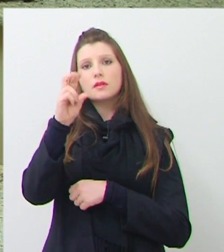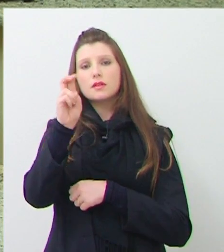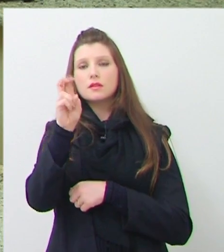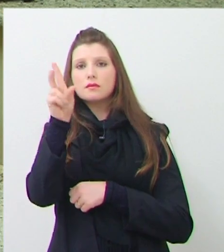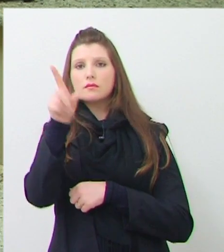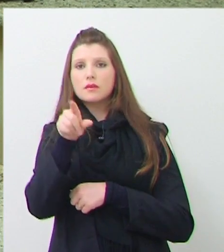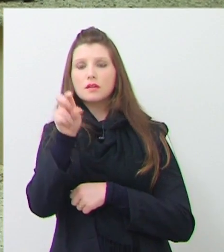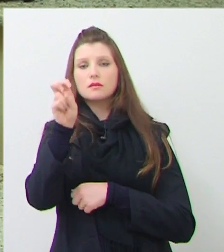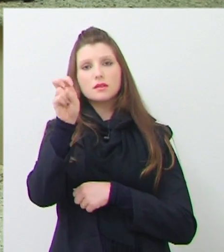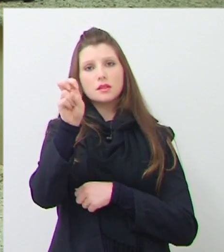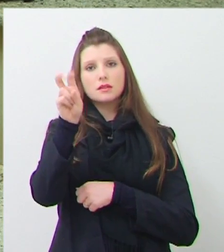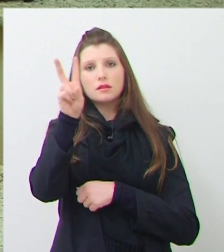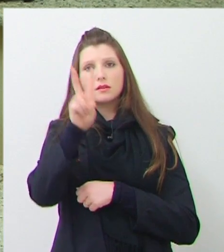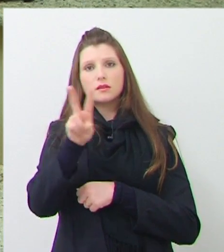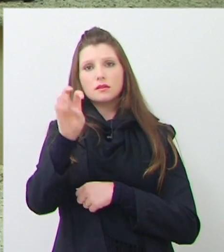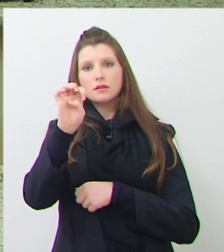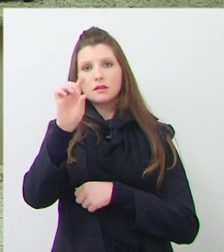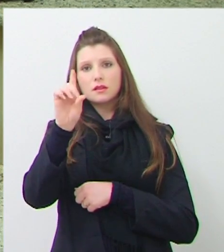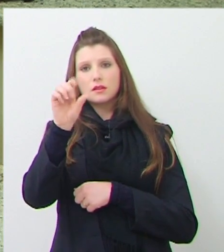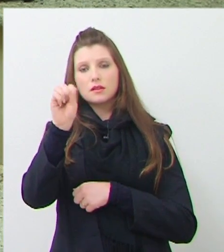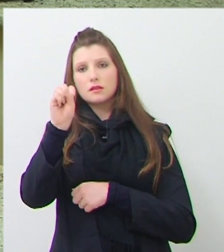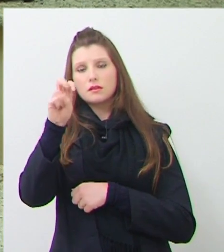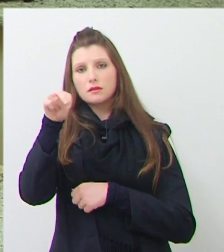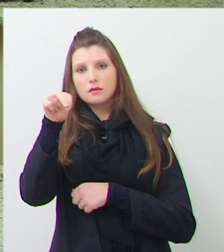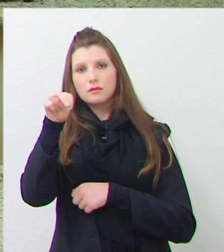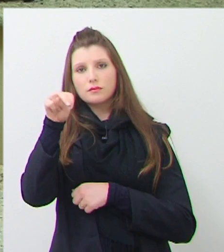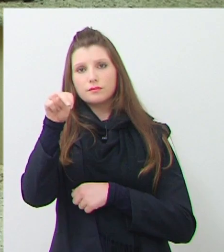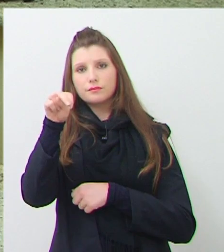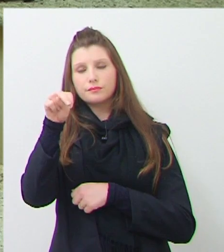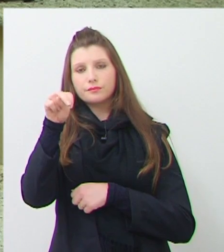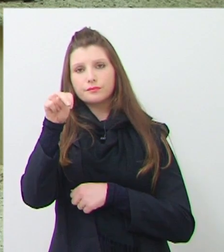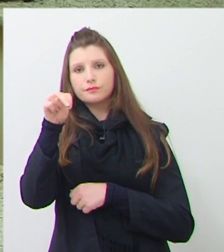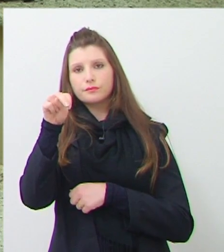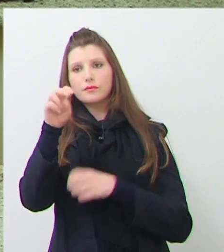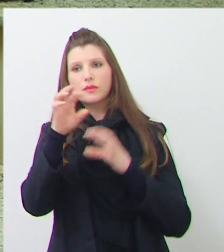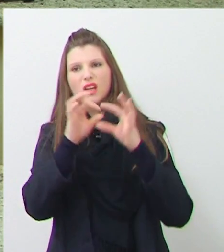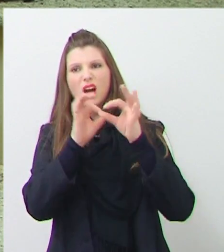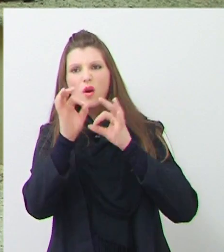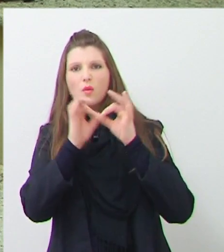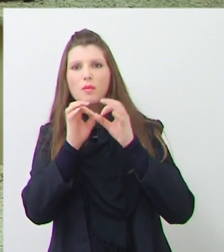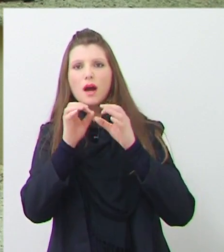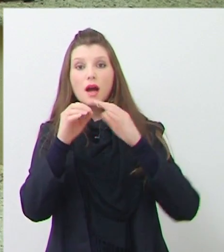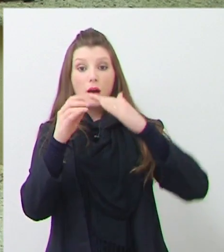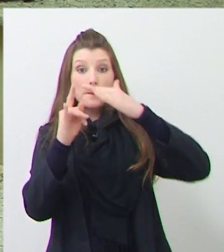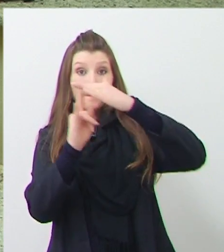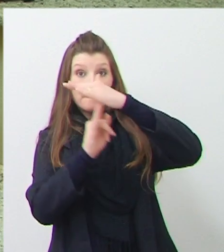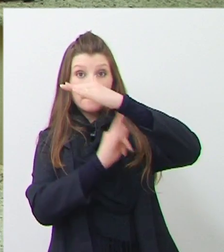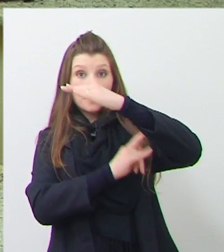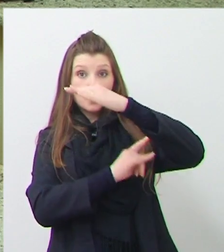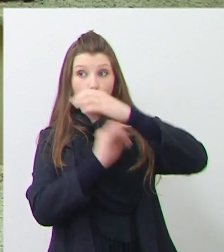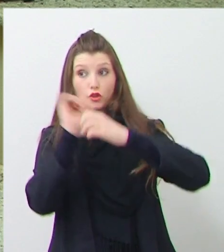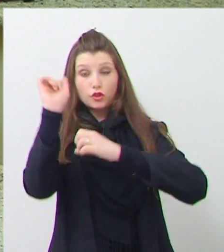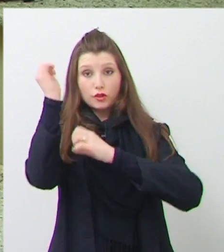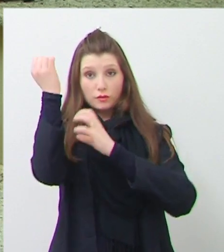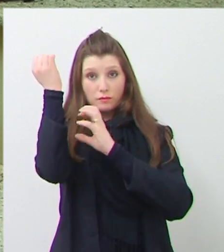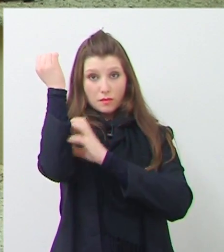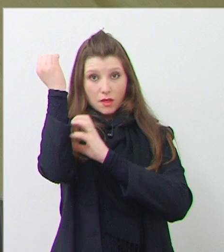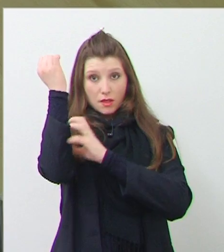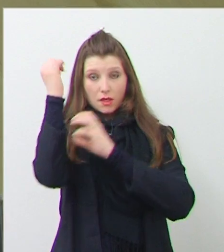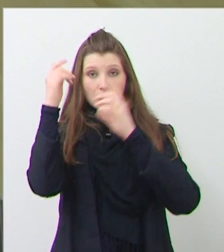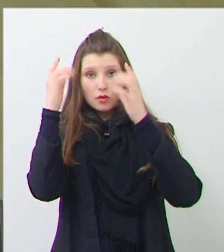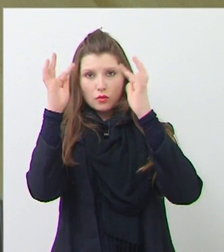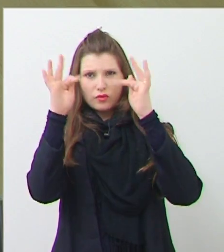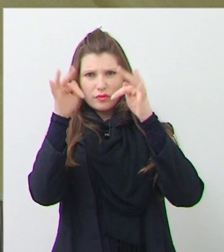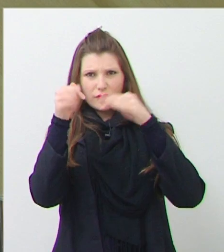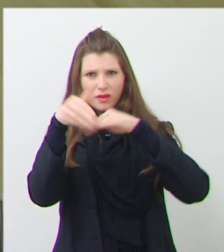495/2015. Autoria, vereador Edson Aurélio. Assunto, reparos na ponte de madeira localizada no final da rua Guido